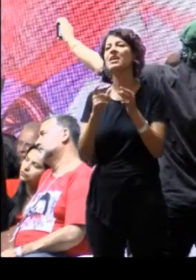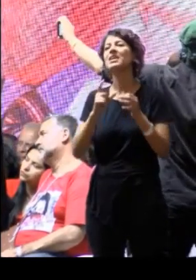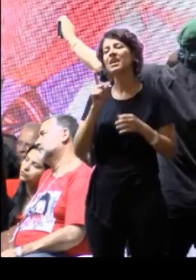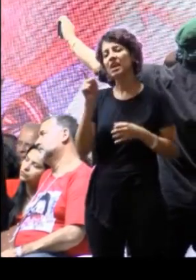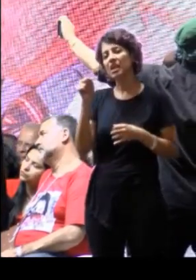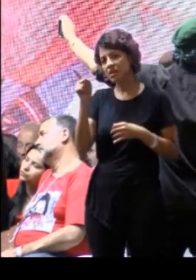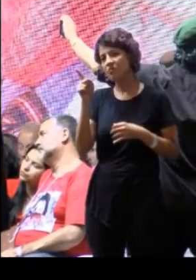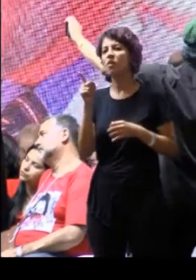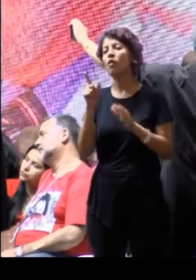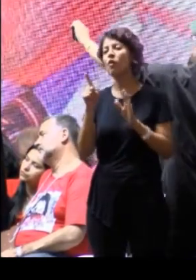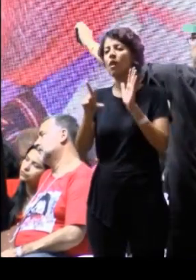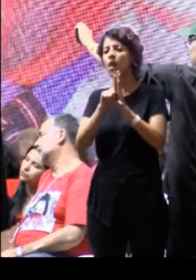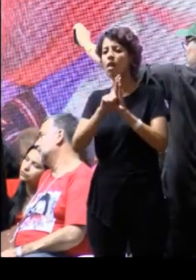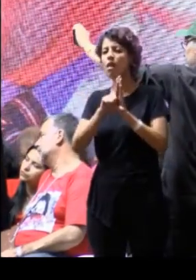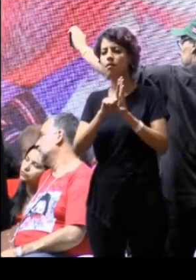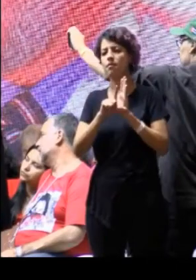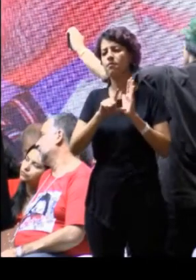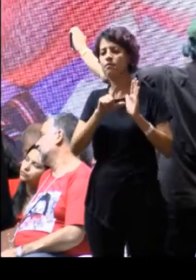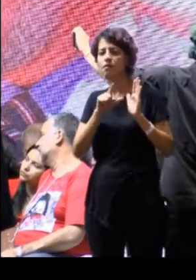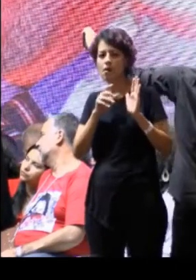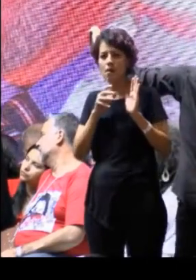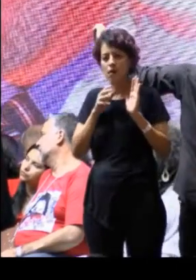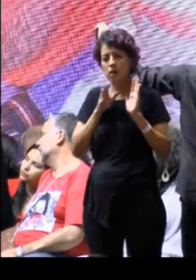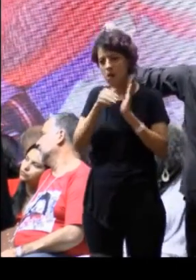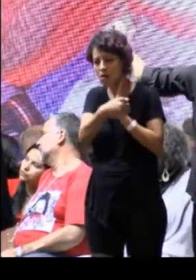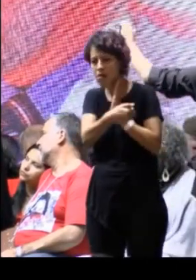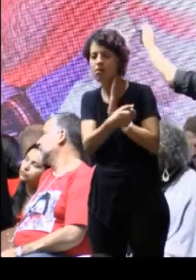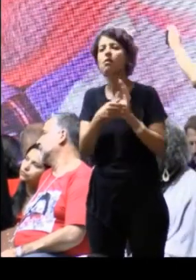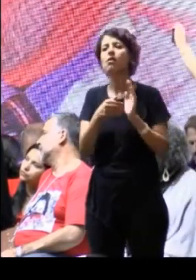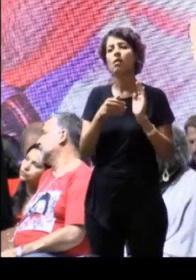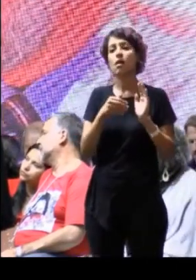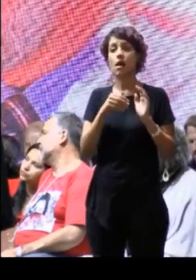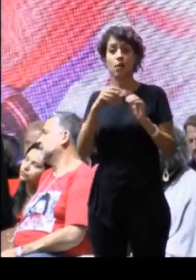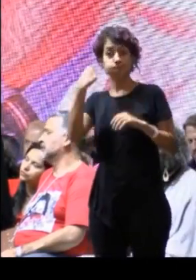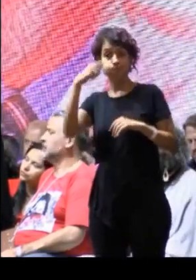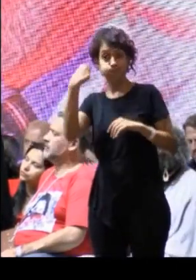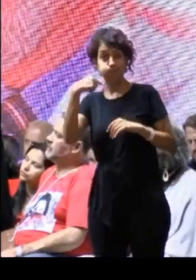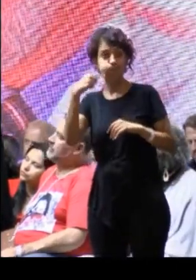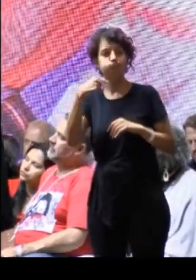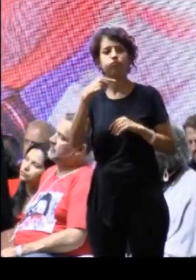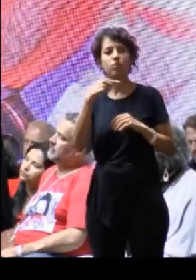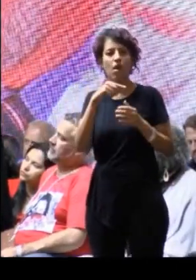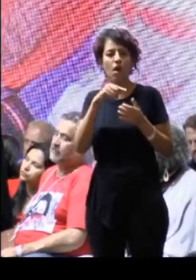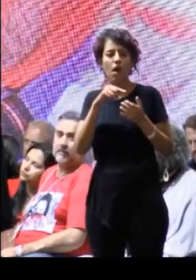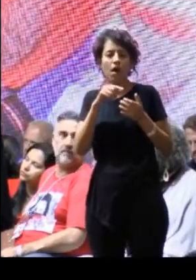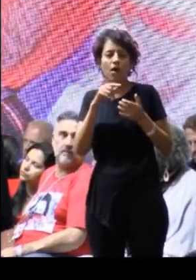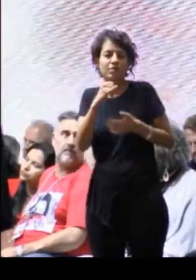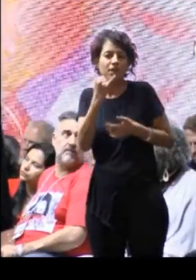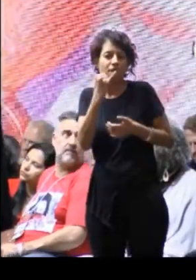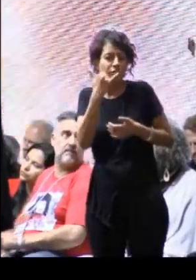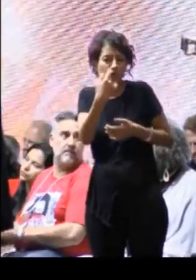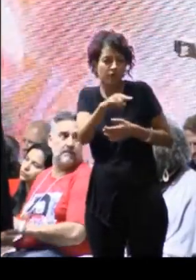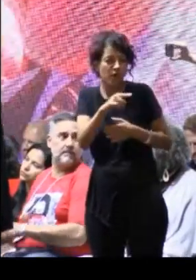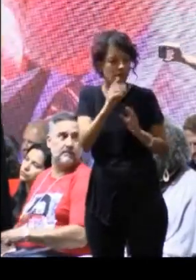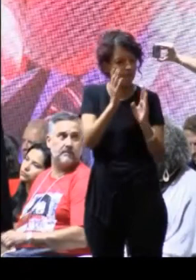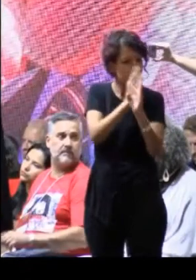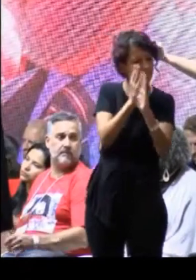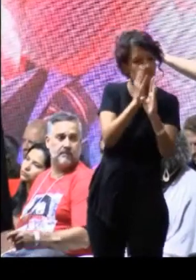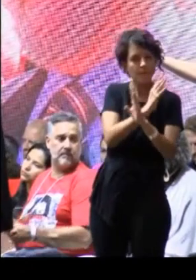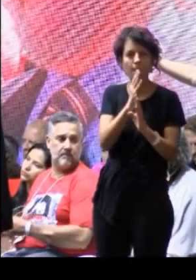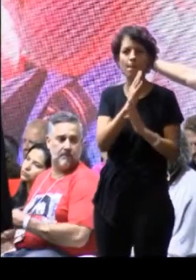advogados, mentiu ao país, mentiu aos tribunais, antes de desnudar seus objetivos